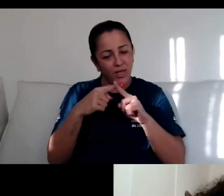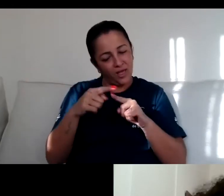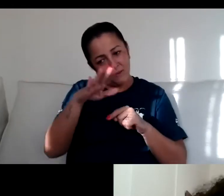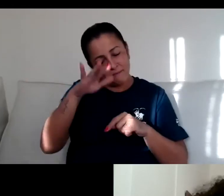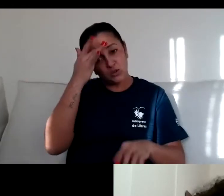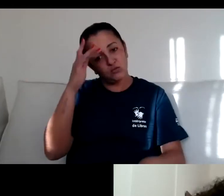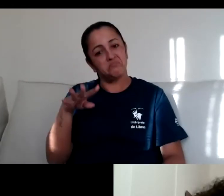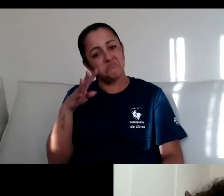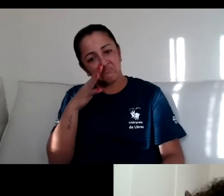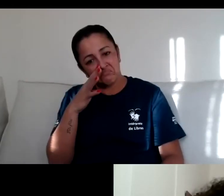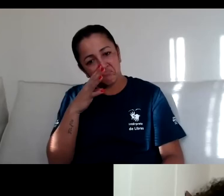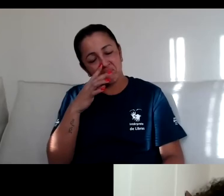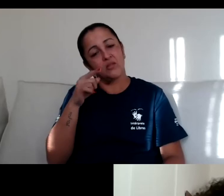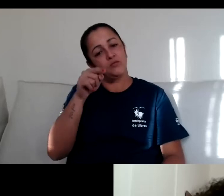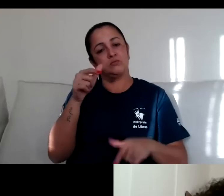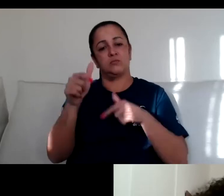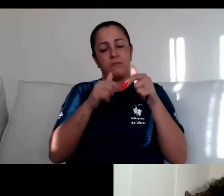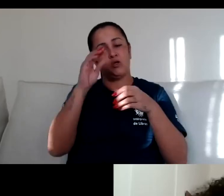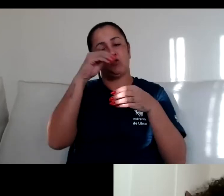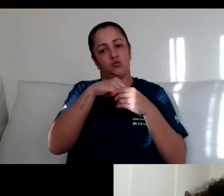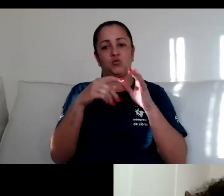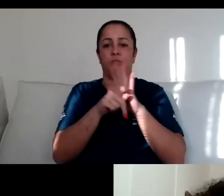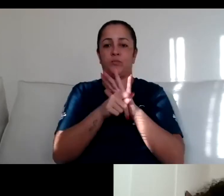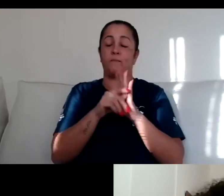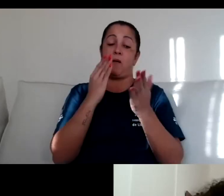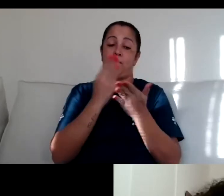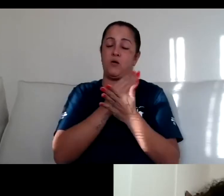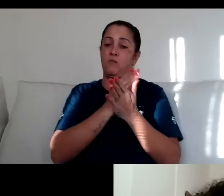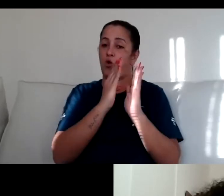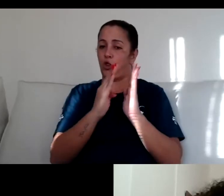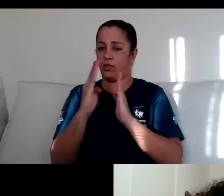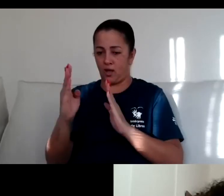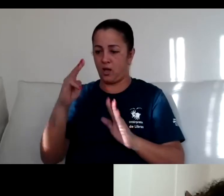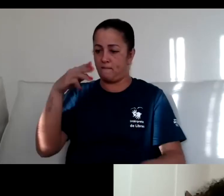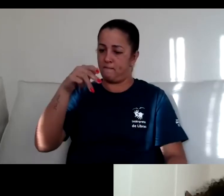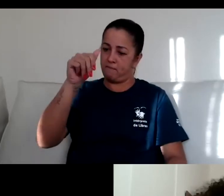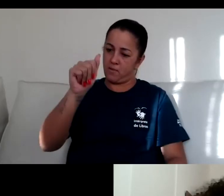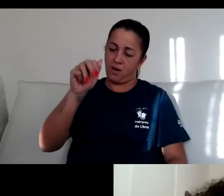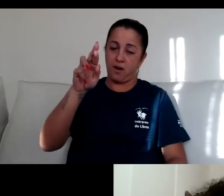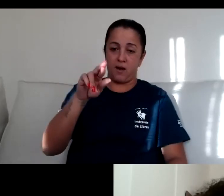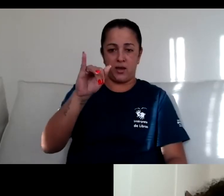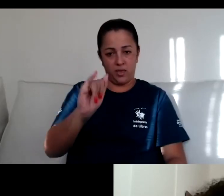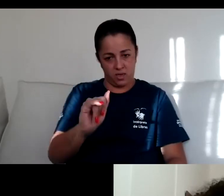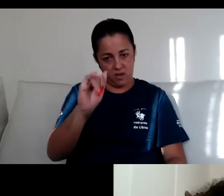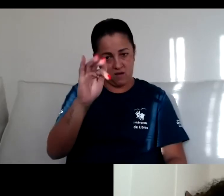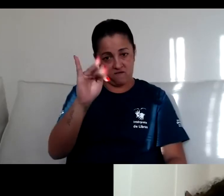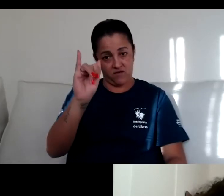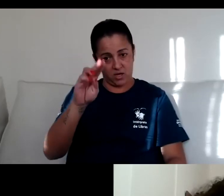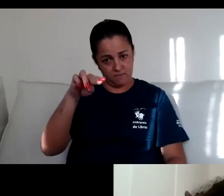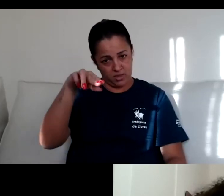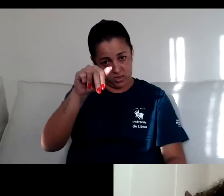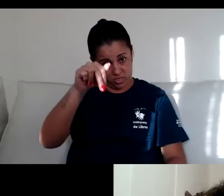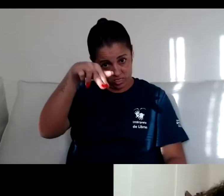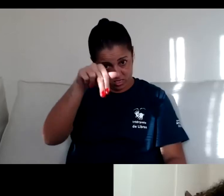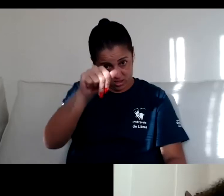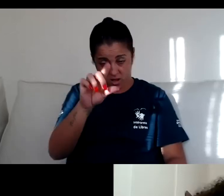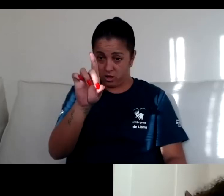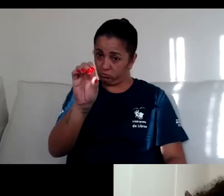Lembrando que Maria Firmina dos Reis é uma autora do século